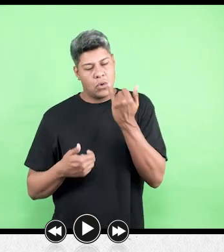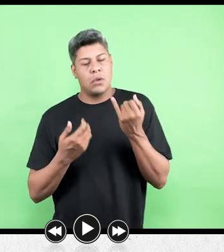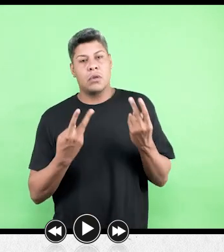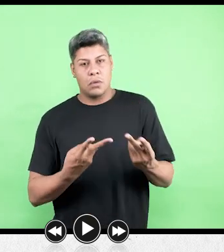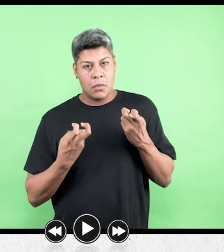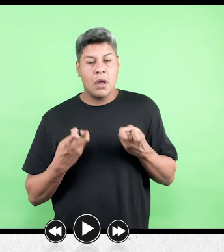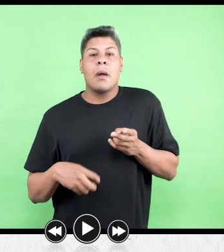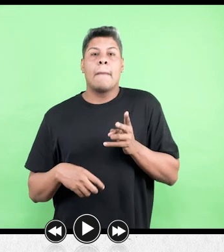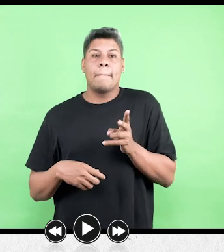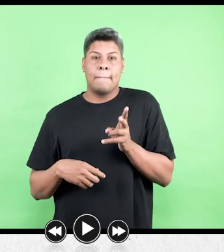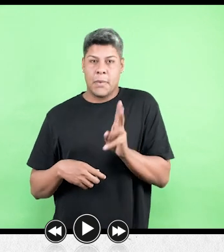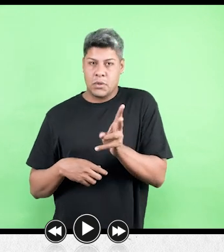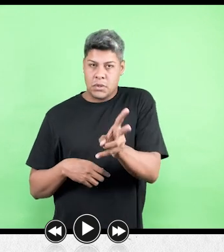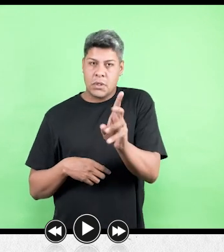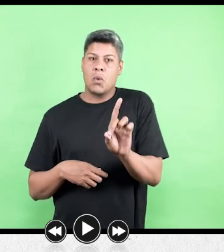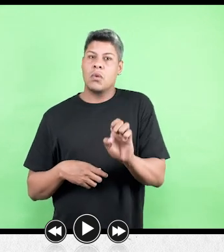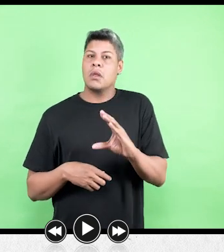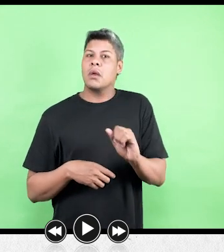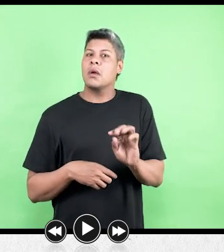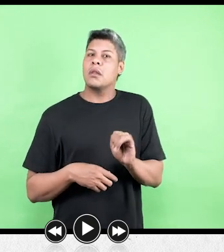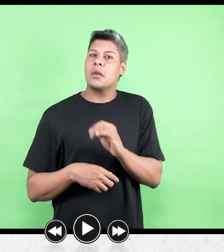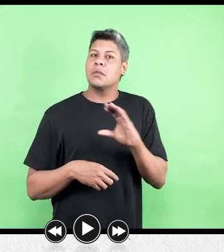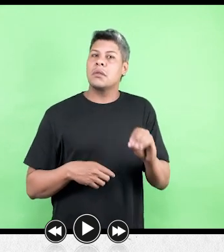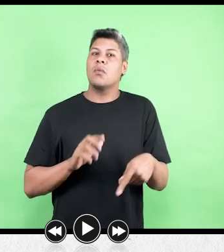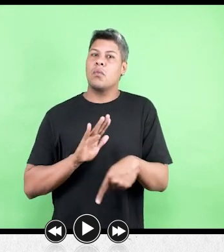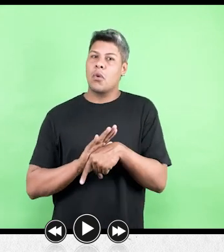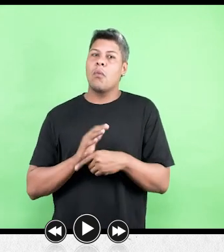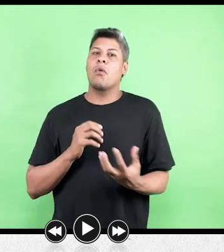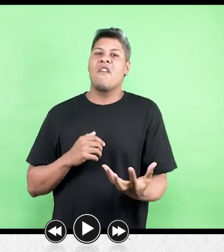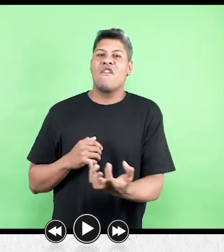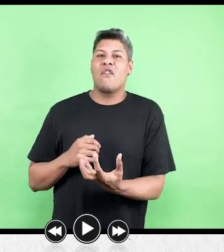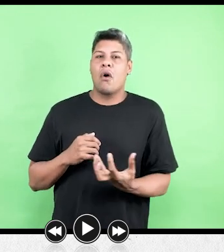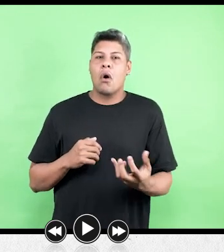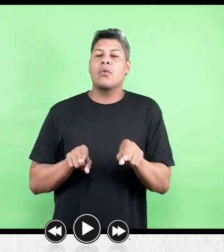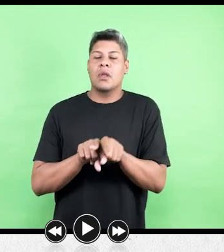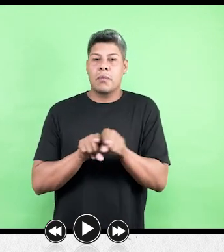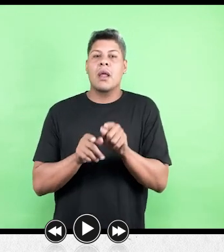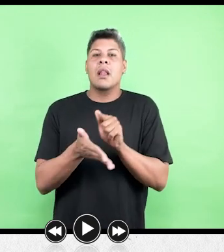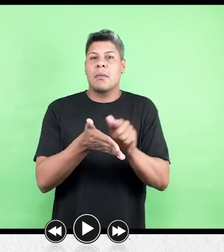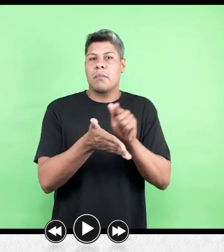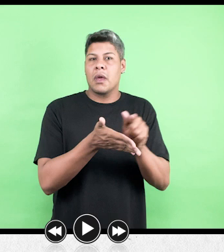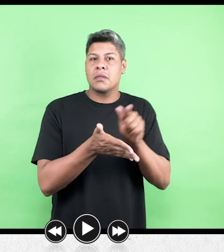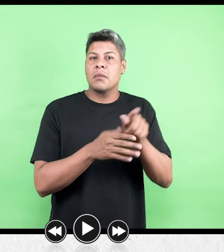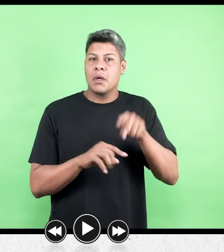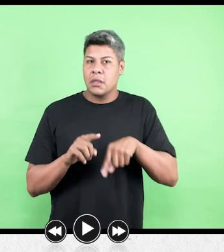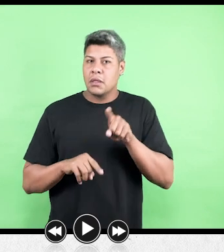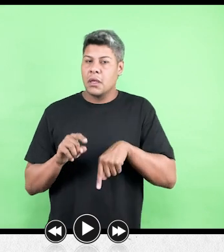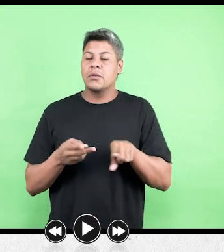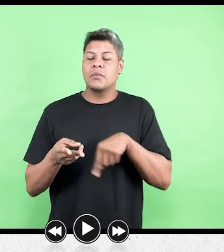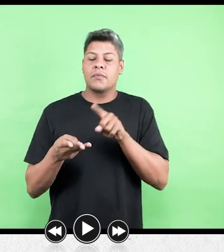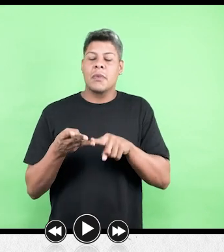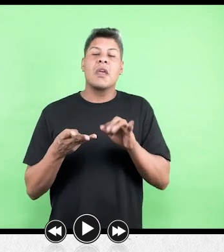né, a manutenção da decantação por meio do carreamento dos flocos para o filtro e a limpeza desse decantador. E na filtração é